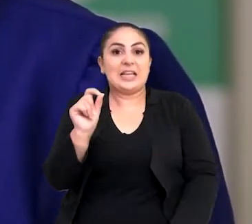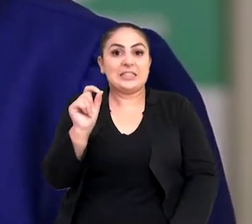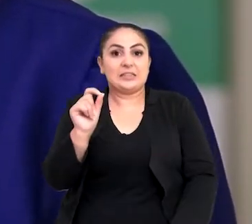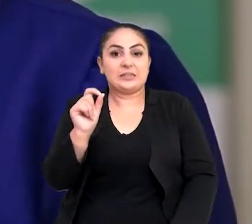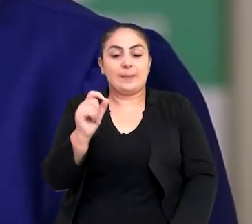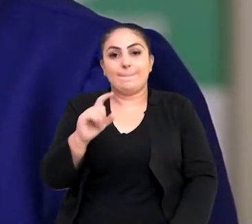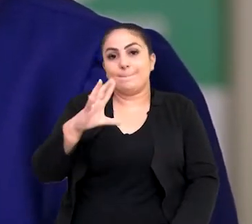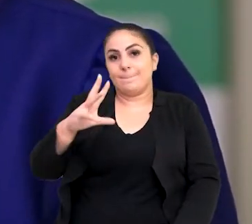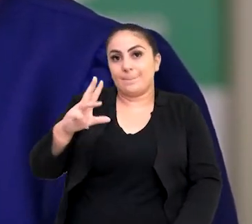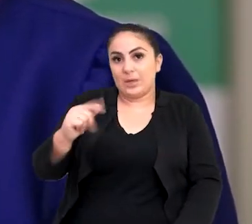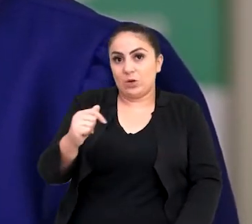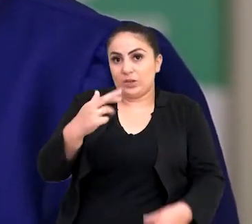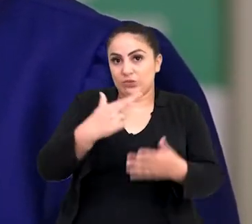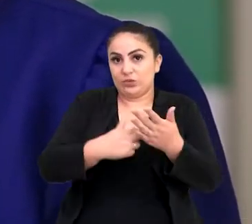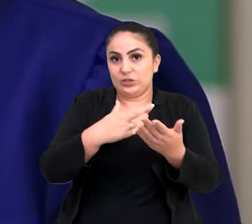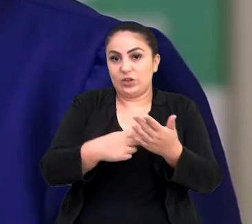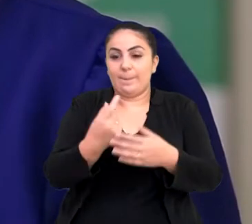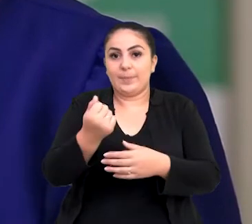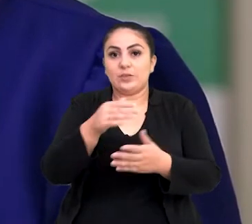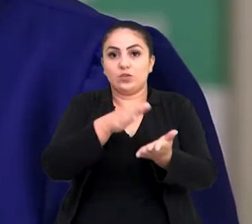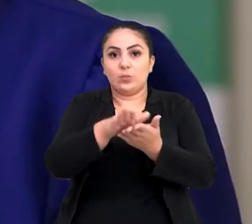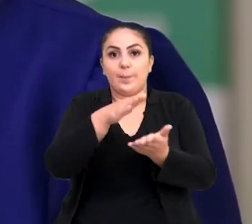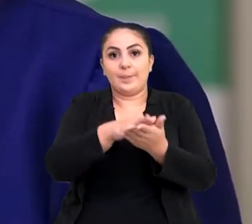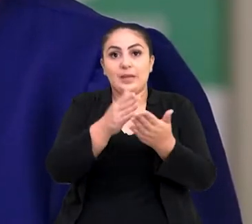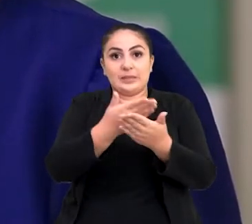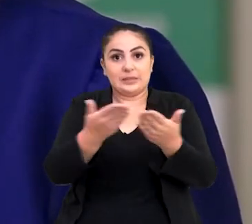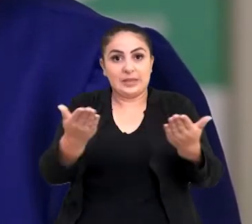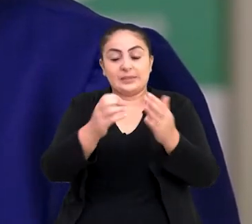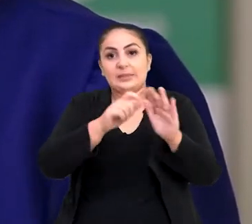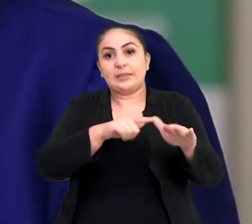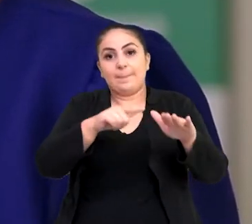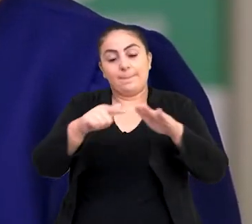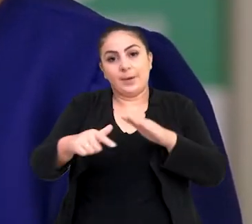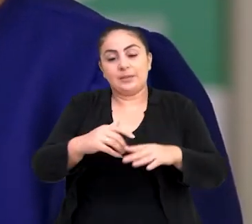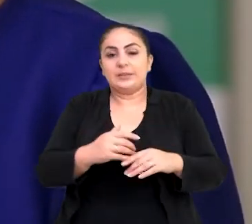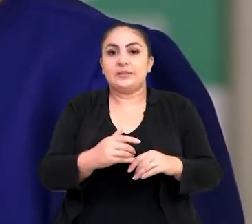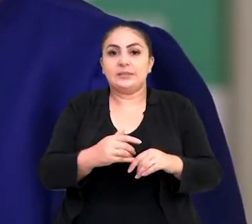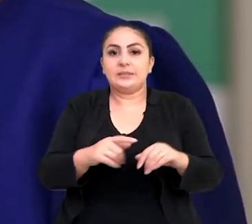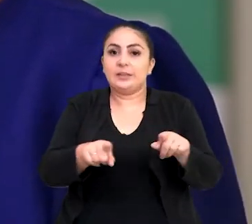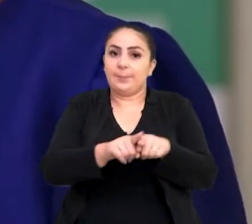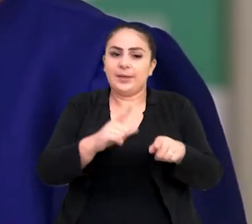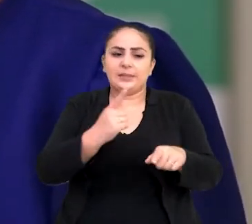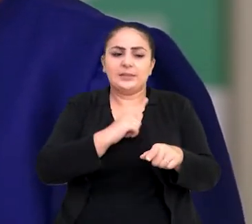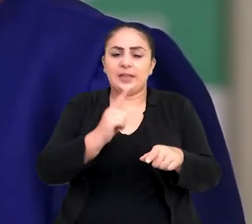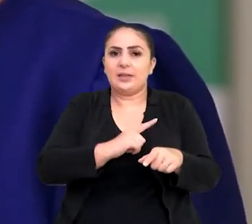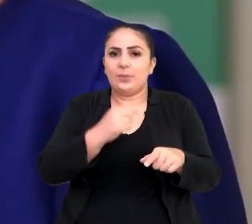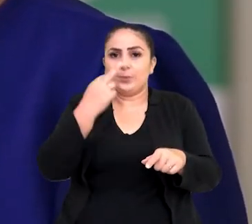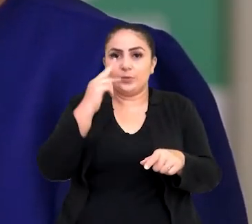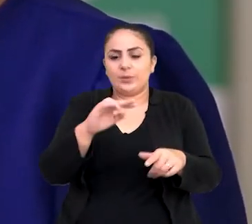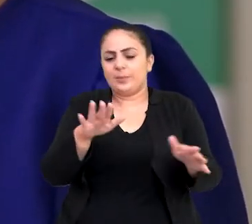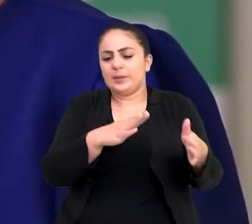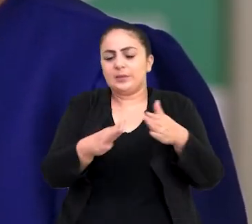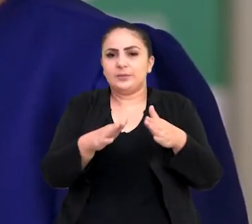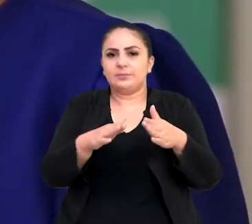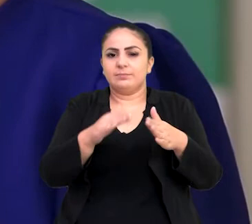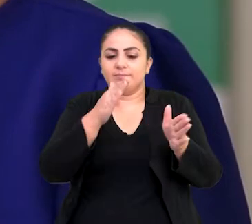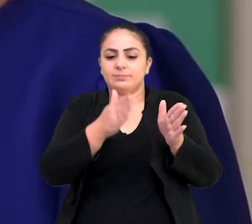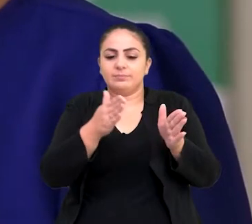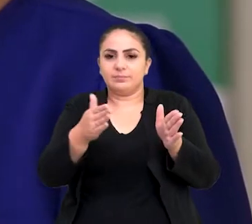de registro de preço está sendo publicada nessa semana, né, e tem uma